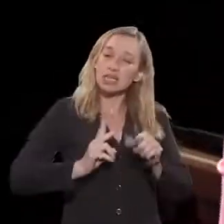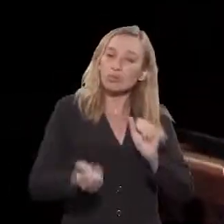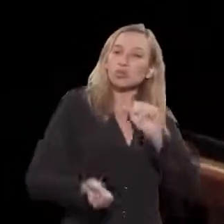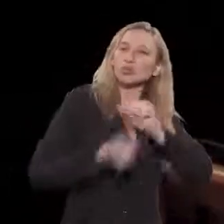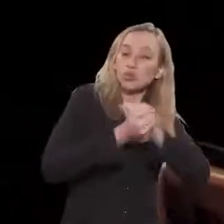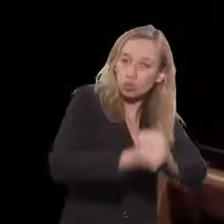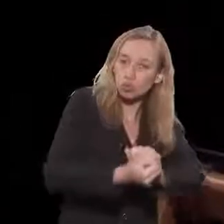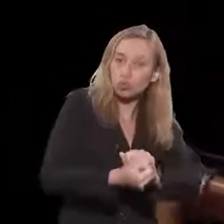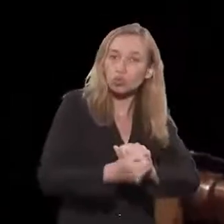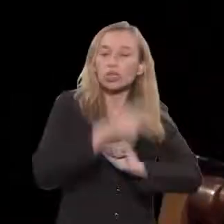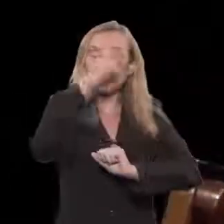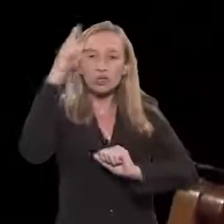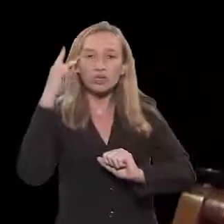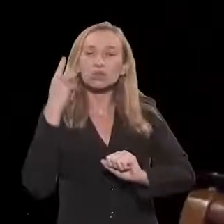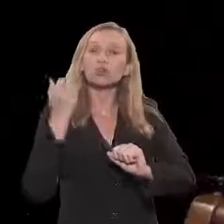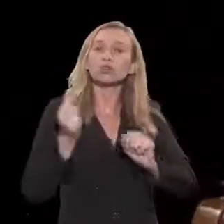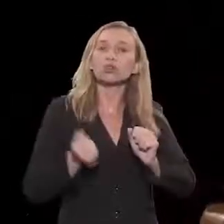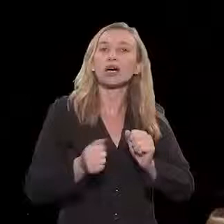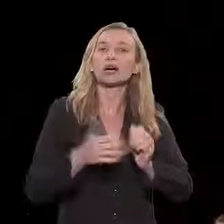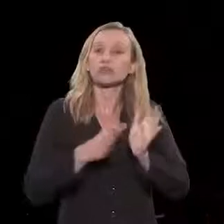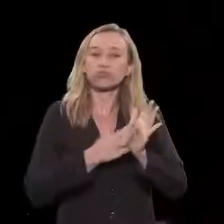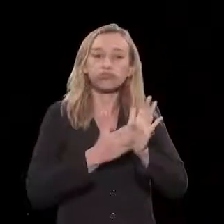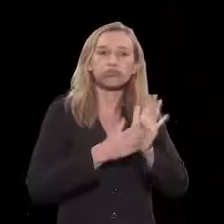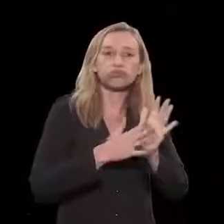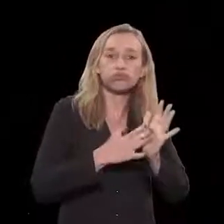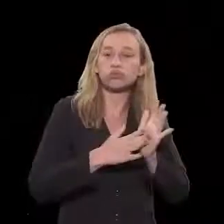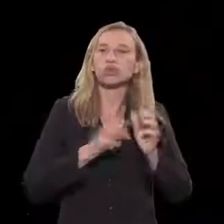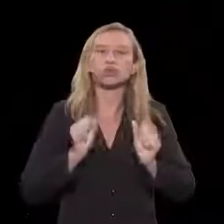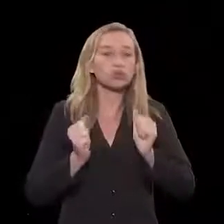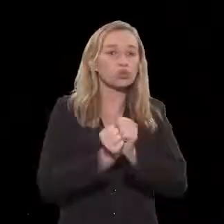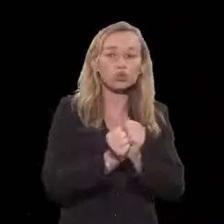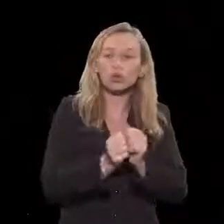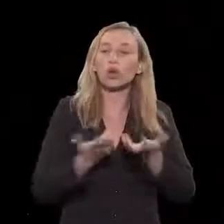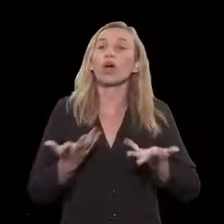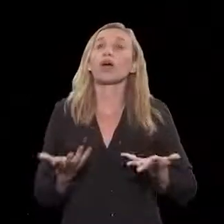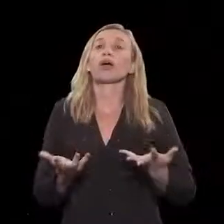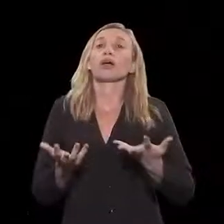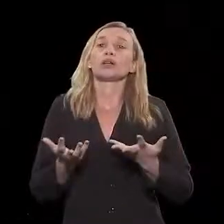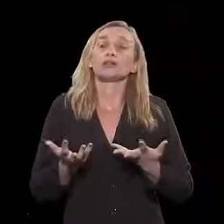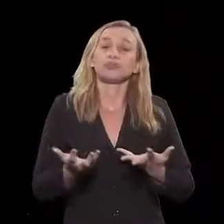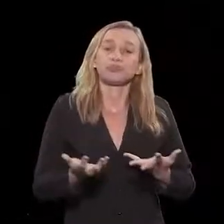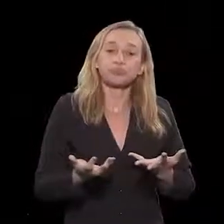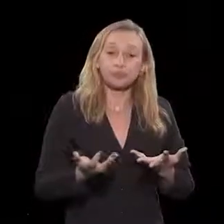os que estão à minha volta para poder dividir mesmo o palco, né, os espaços como um todo.